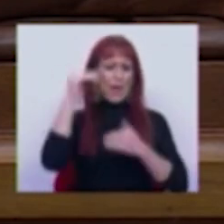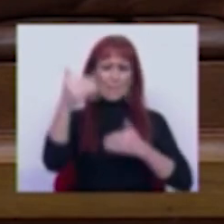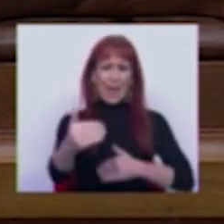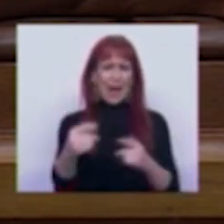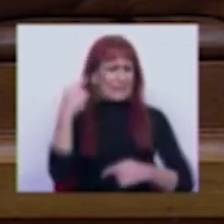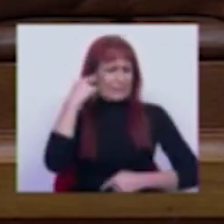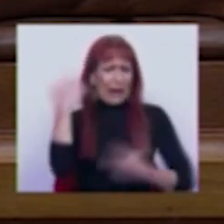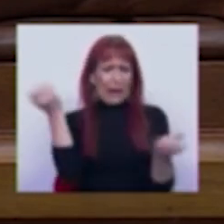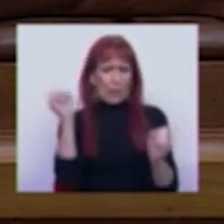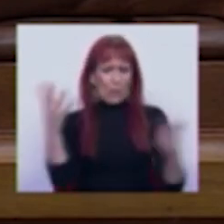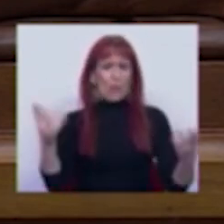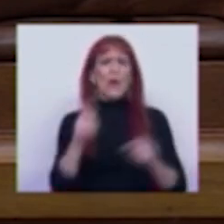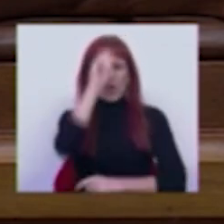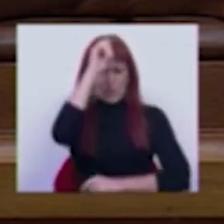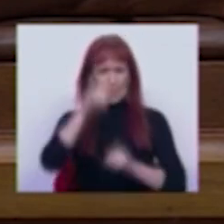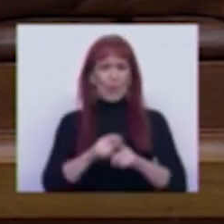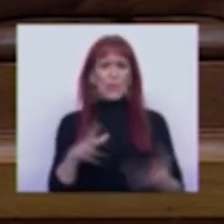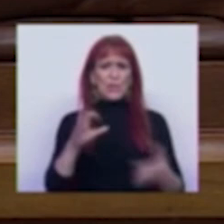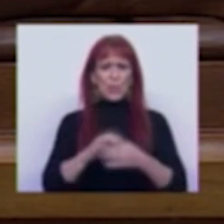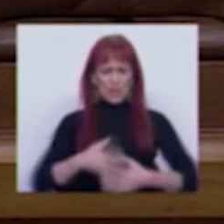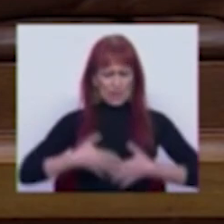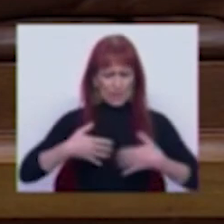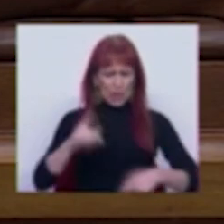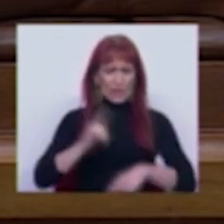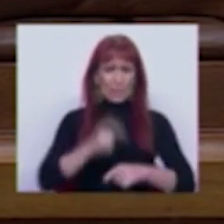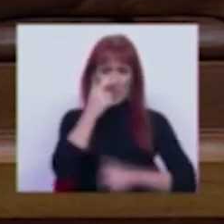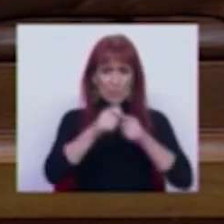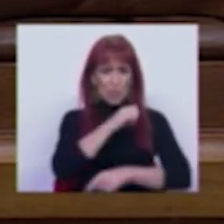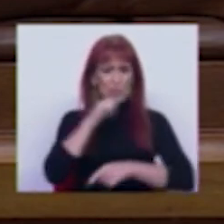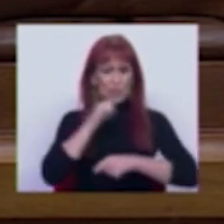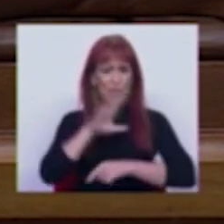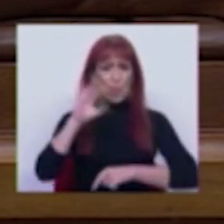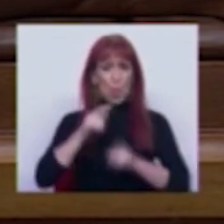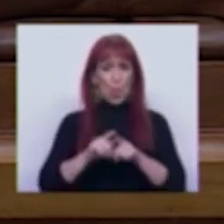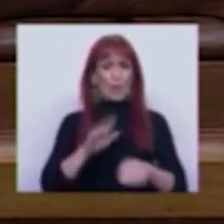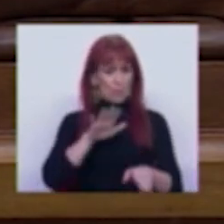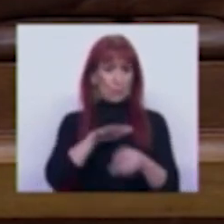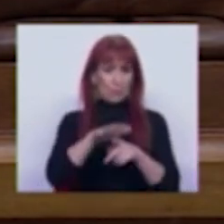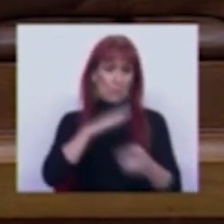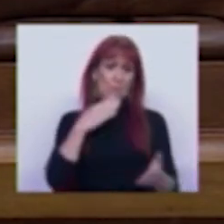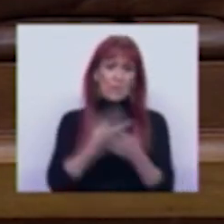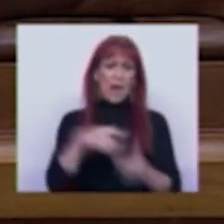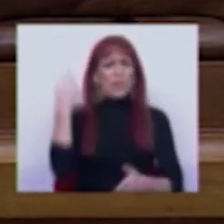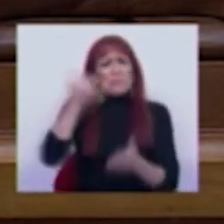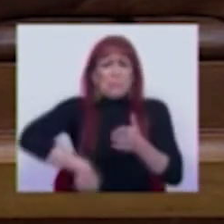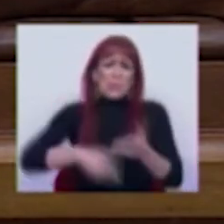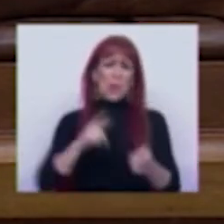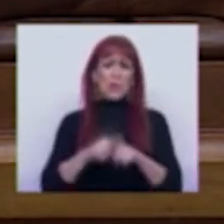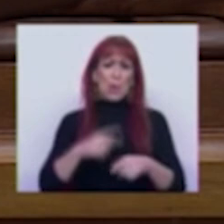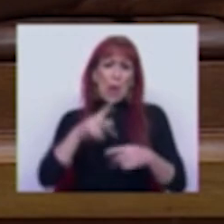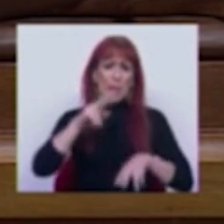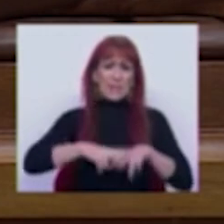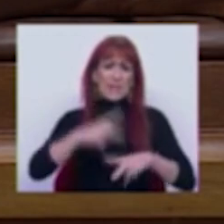de prescrição capaz de respeitar as emoções e o tempo de cada vítima, ou quando a sua consequência são apenas multas ou penas